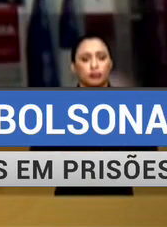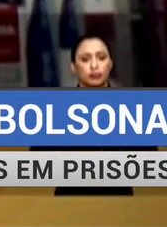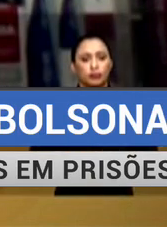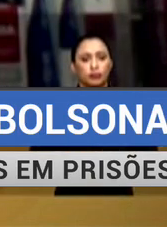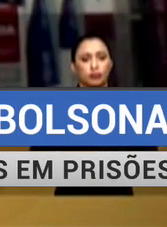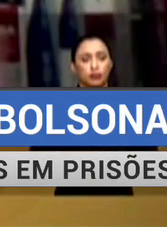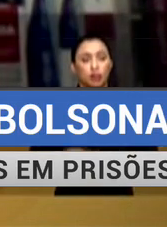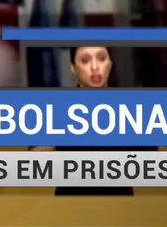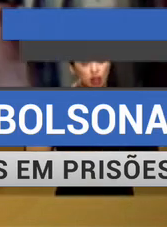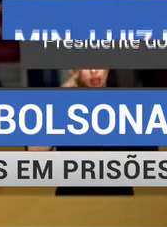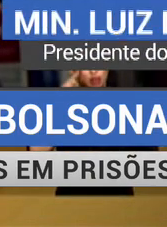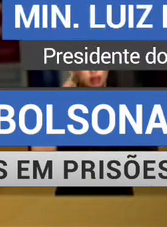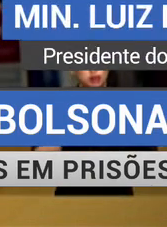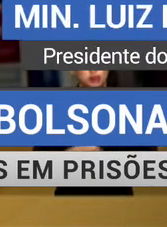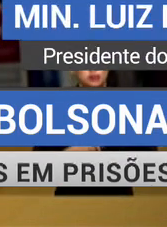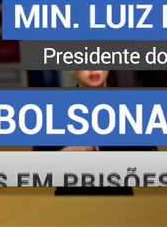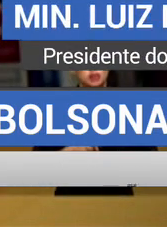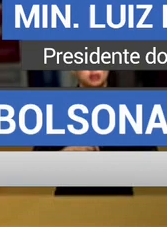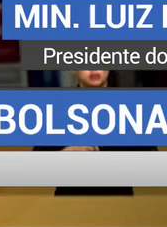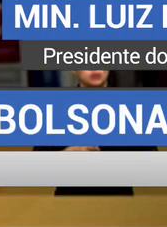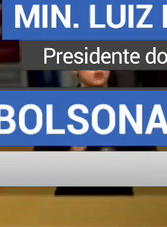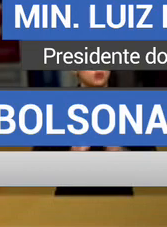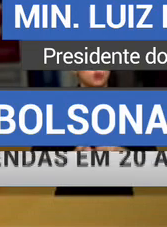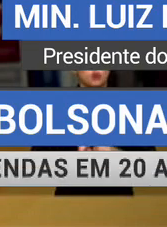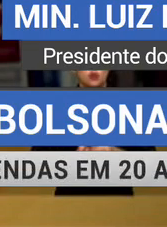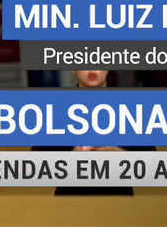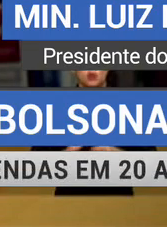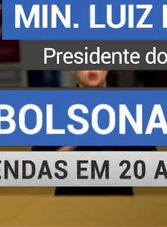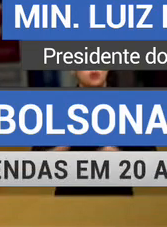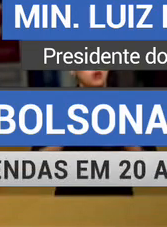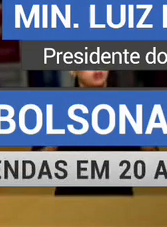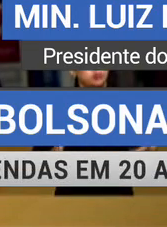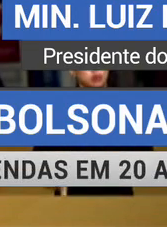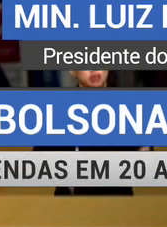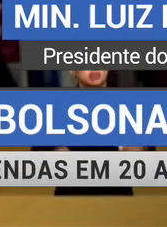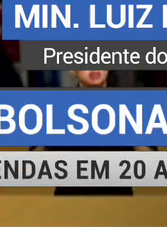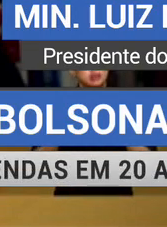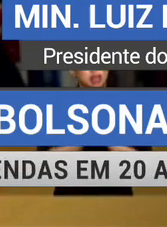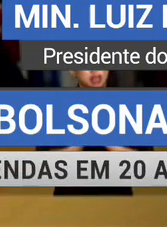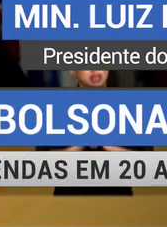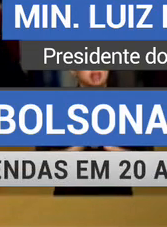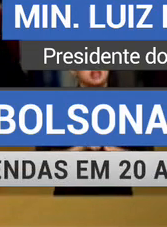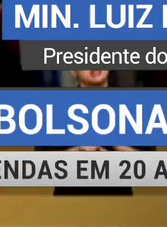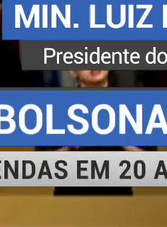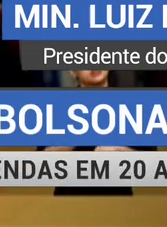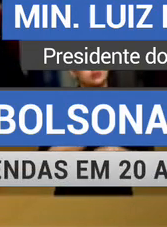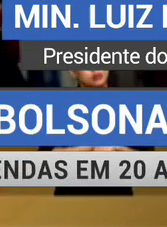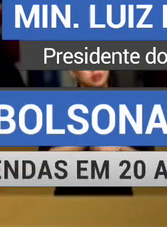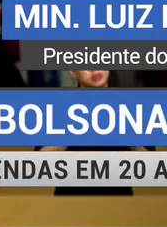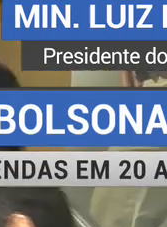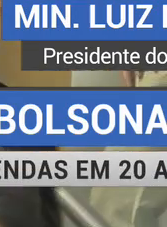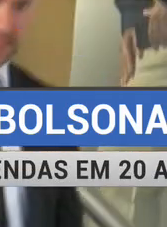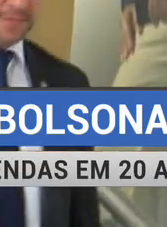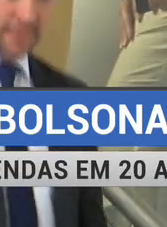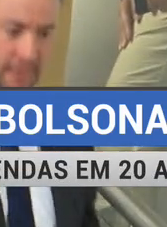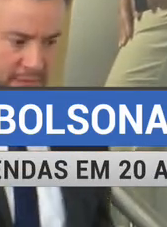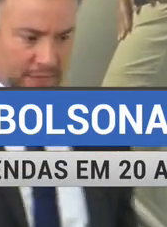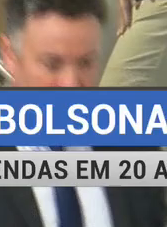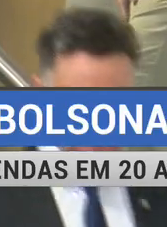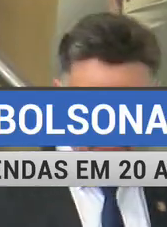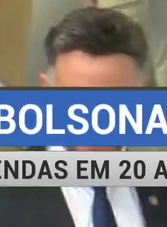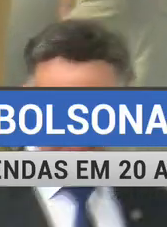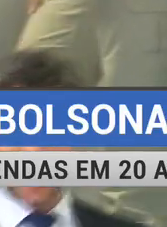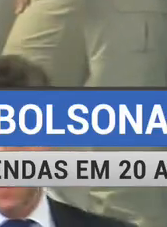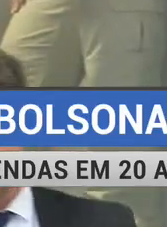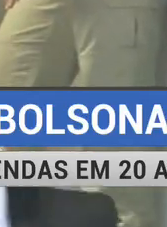sequer previsto ou sequer autorizado pela lei fundamental do Estado. O relator defendeu também que os advogados